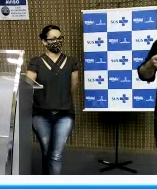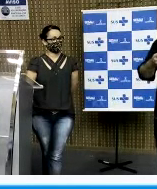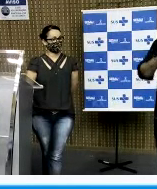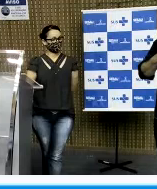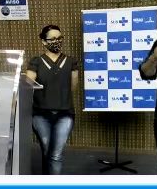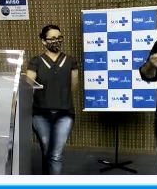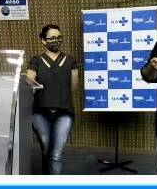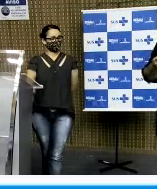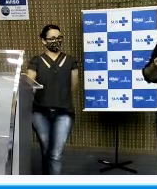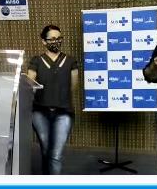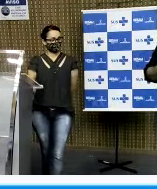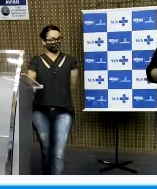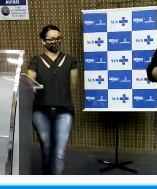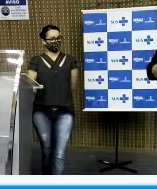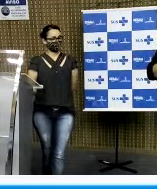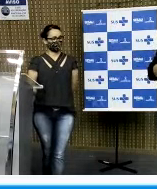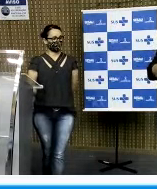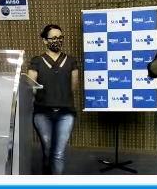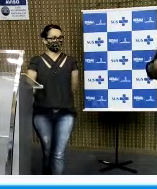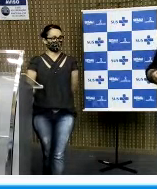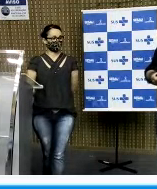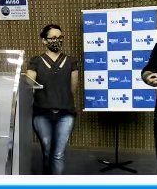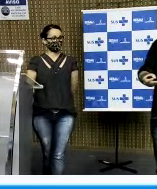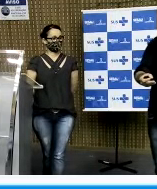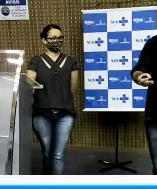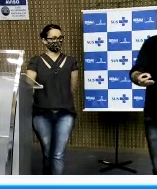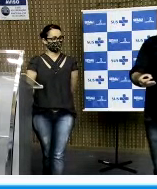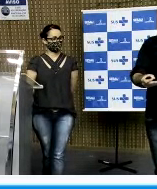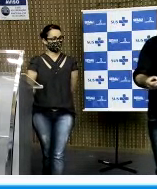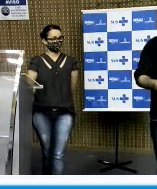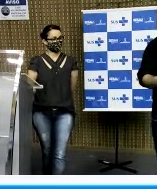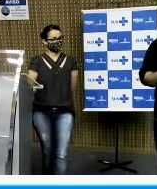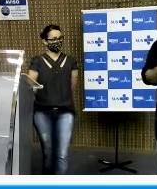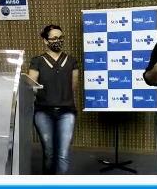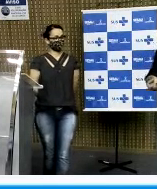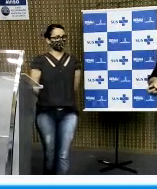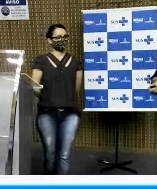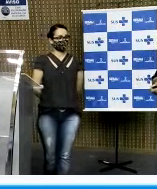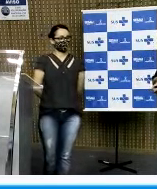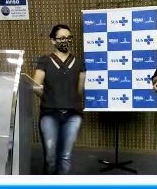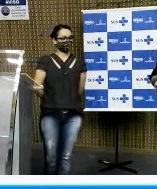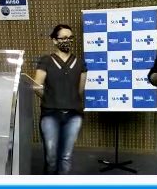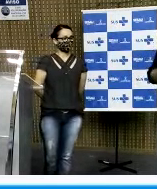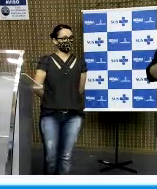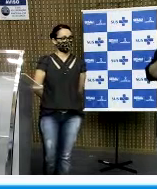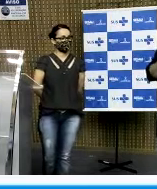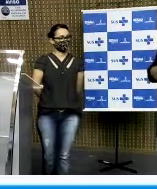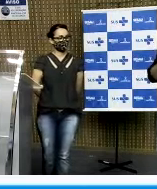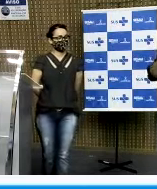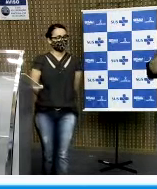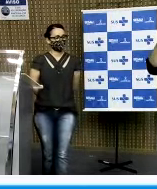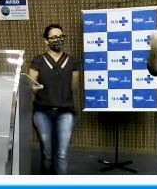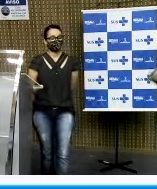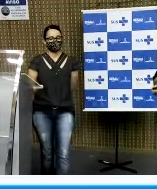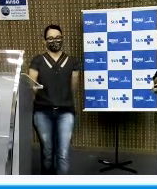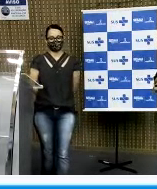agendar a solicitação. A nossa médica ela já está solicitando direto da própria plataforma, então ela tem controle do que está sendo solicitado para fazer aquele serviço